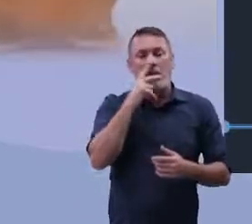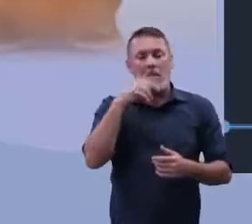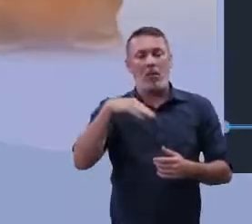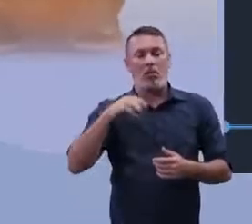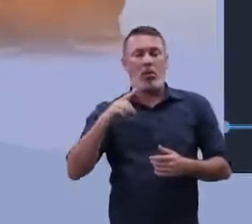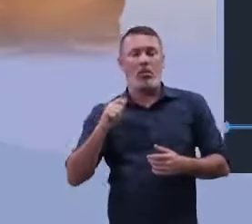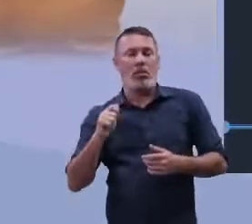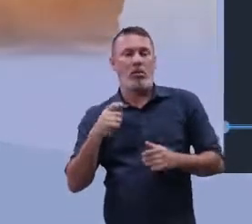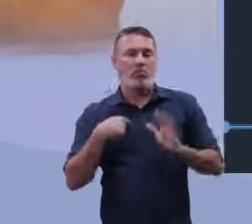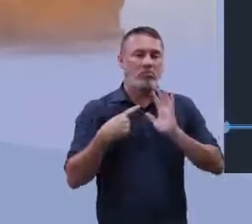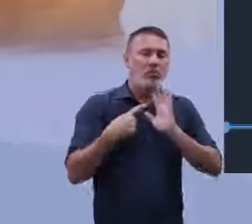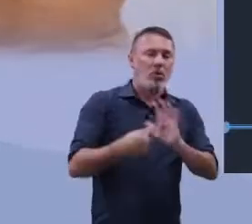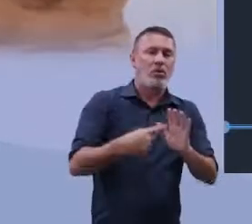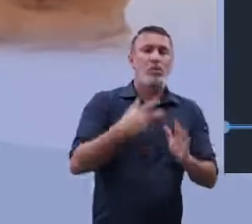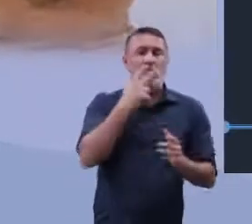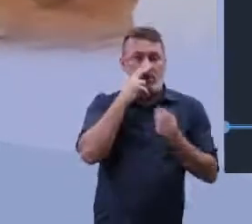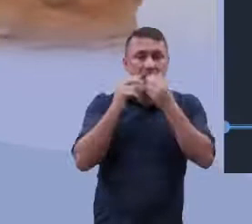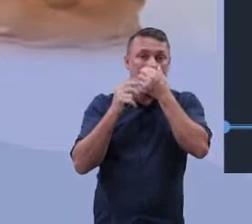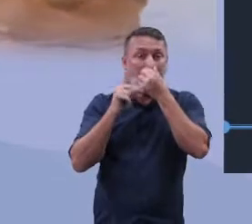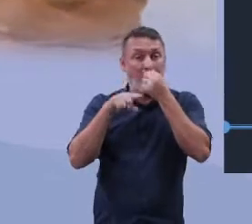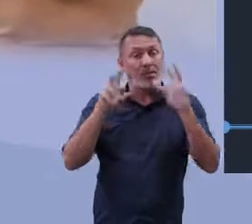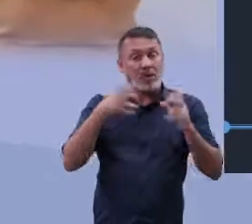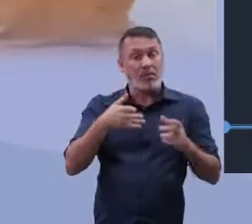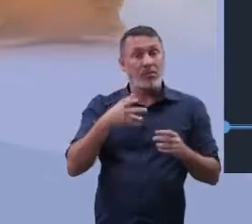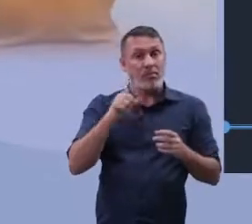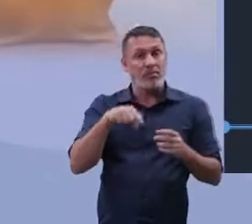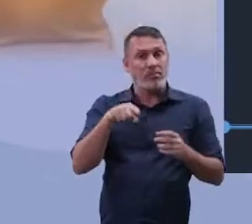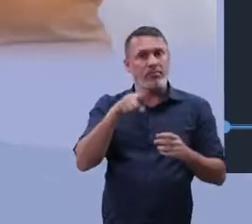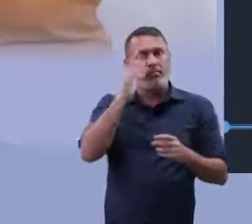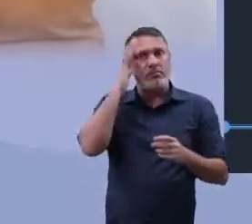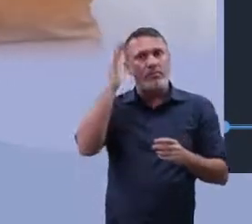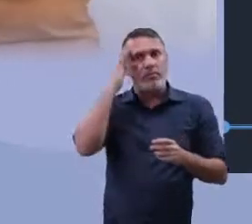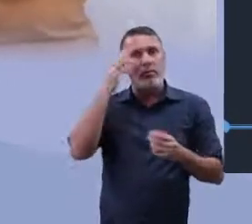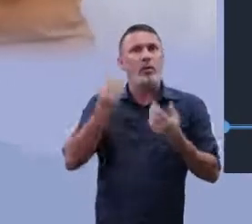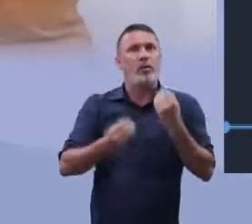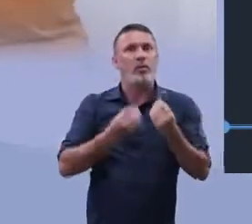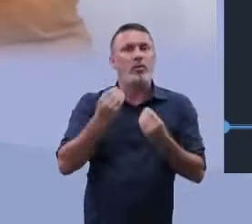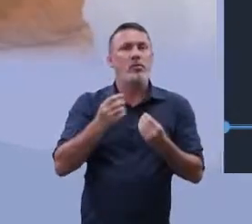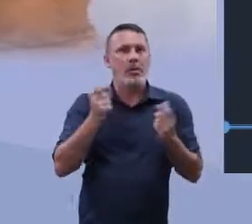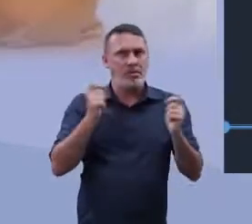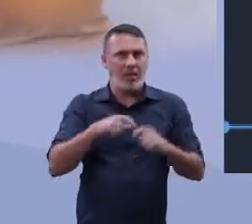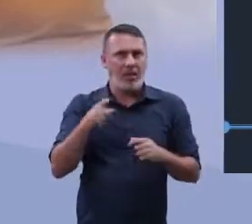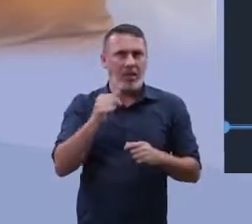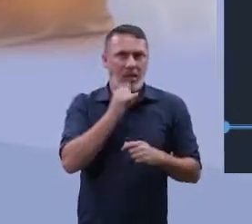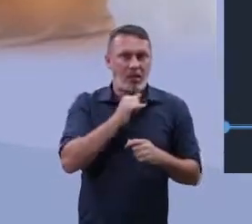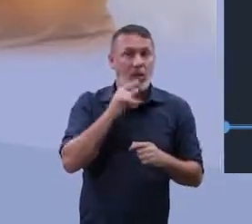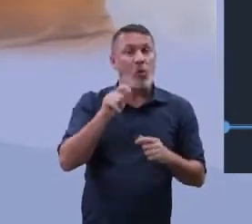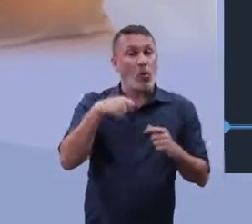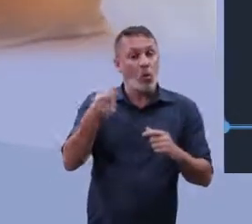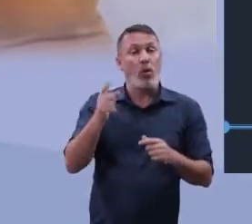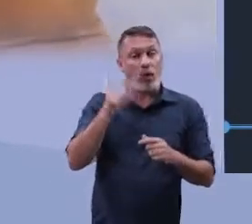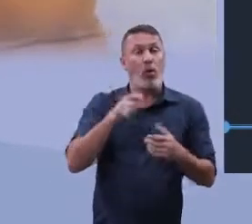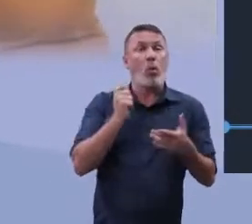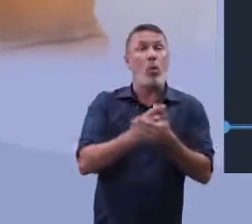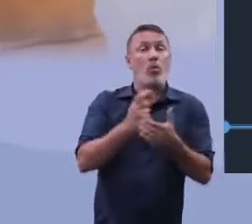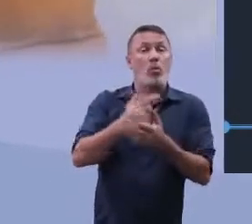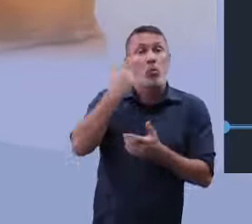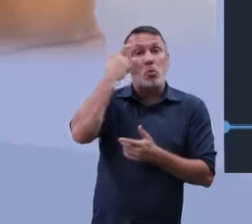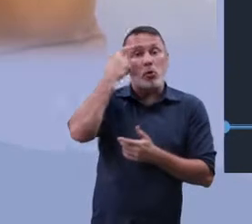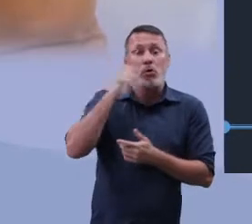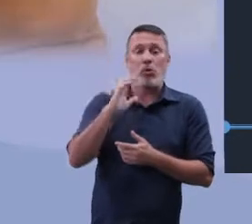da moda. Então é esse aspecto que nós temos que tratar, pensar sobre essa ideia e como que isso pode